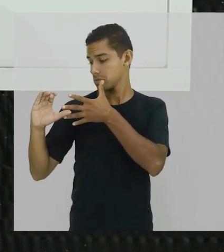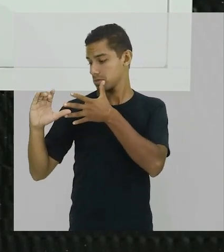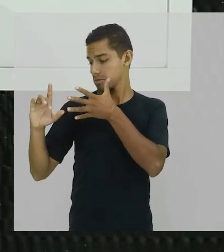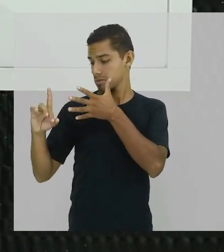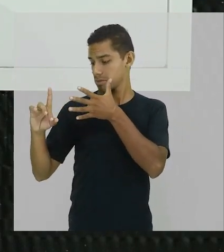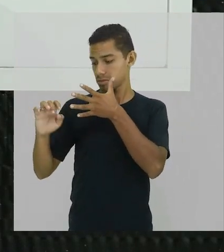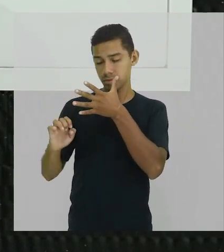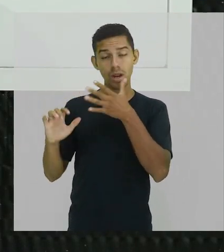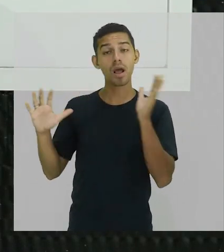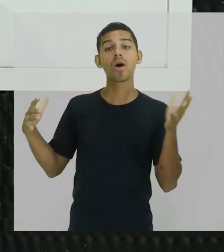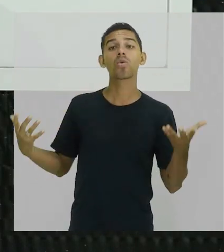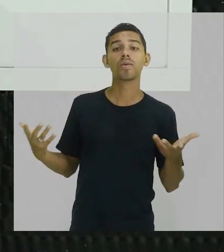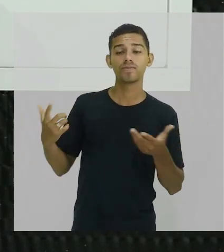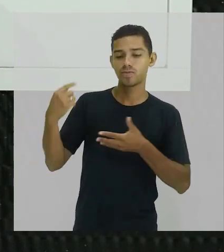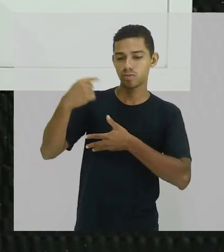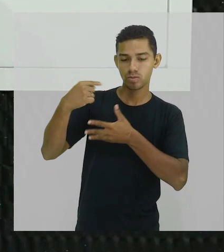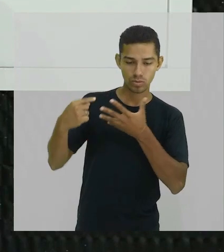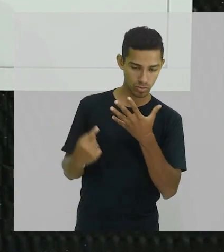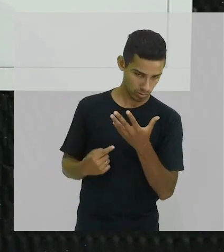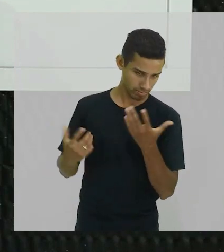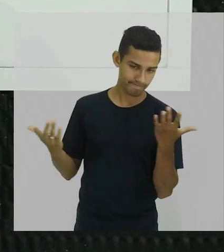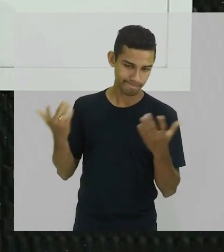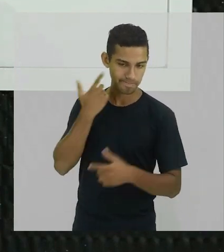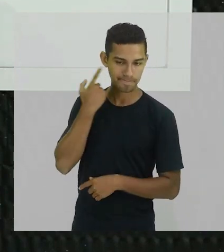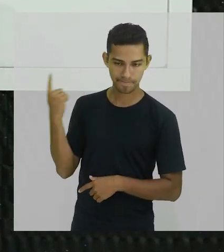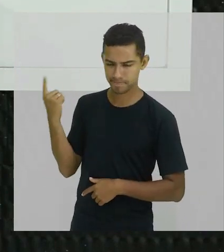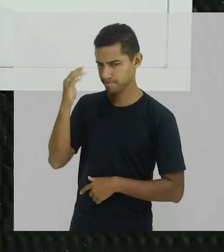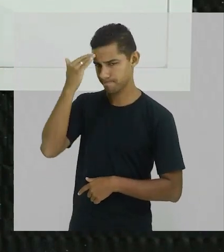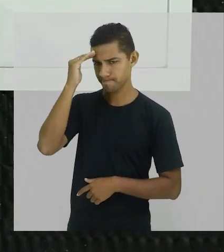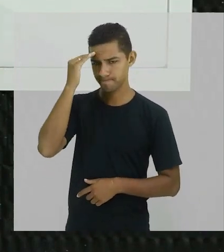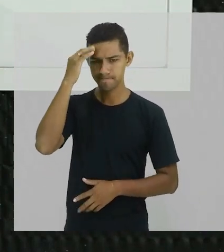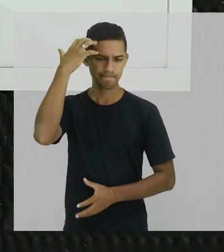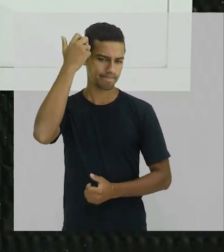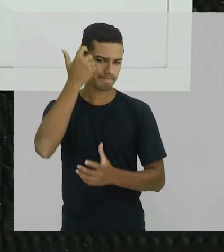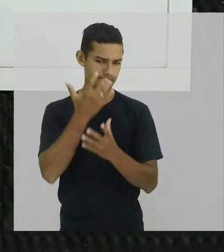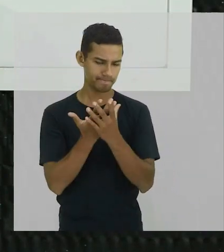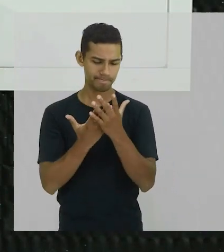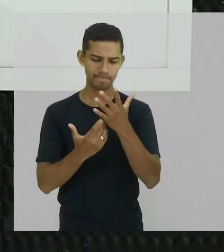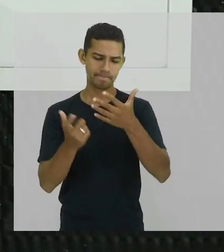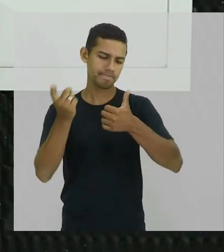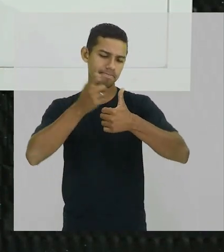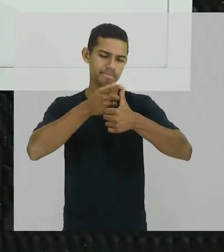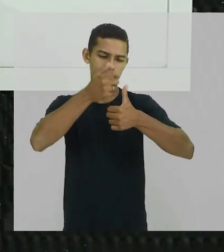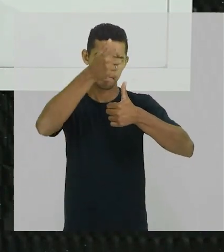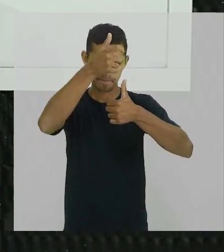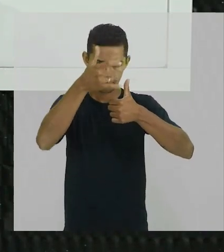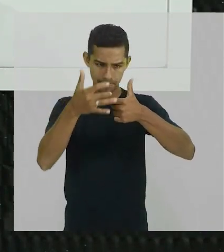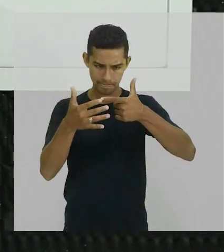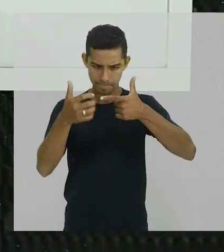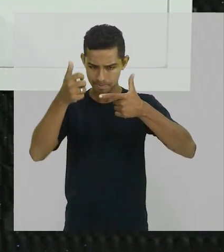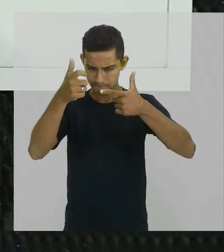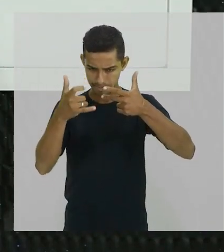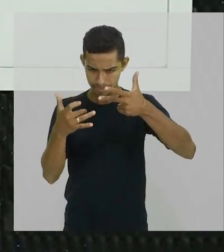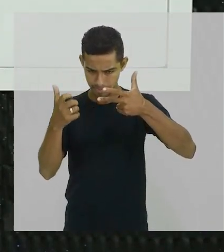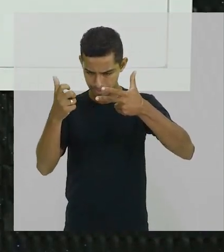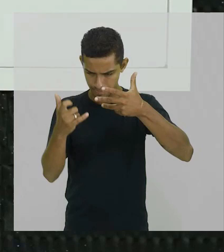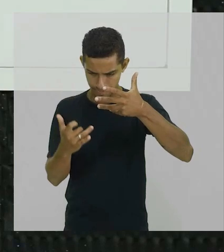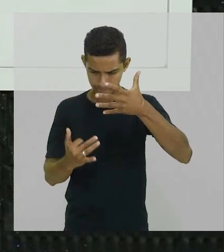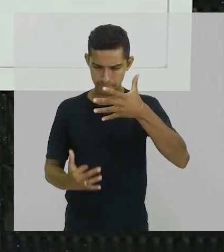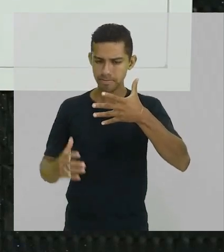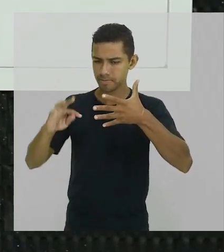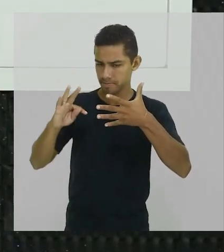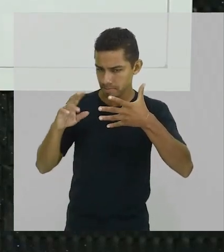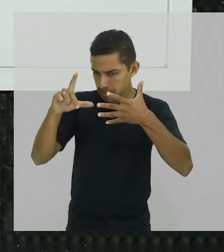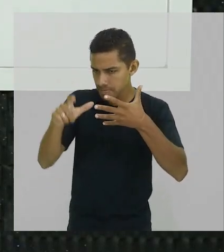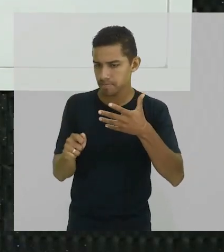Então vamos entender aqui esses conceitozinhos, tá ok? Porque dentro desses conceitos a gente vai conseguir saber ali do que está